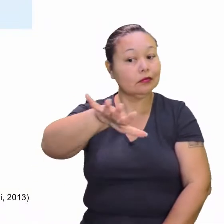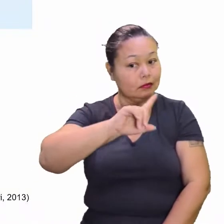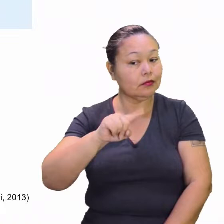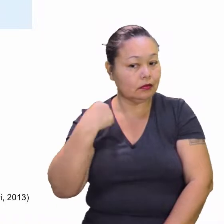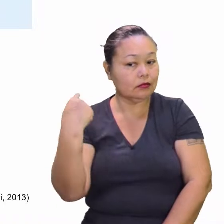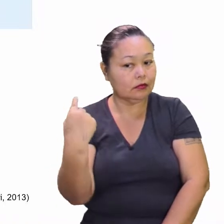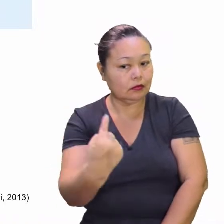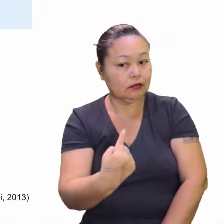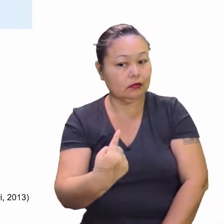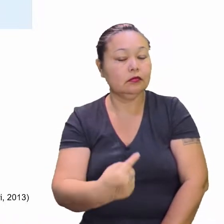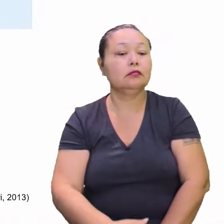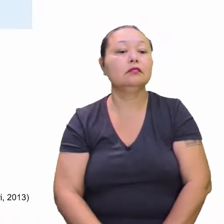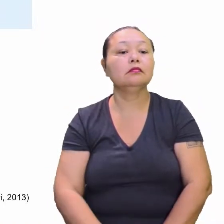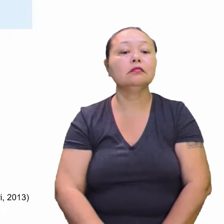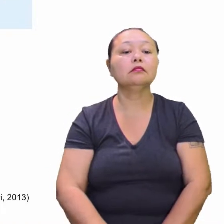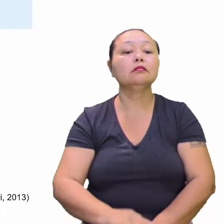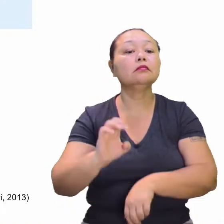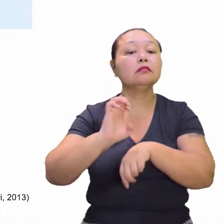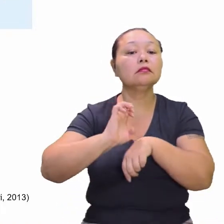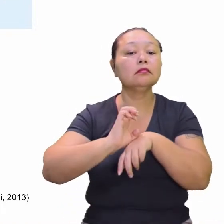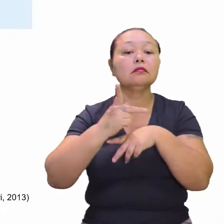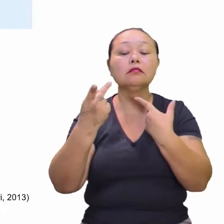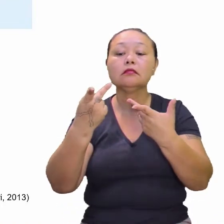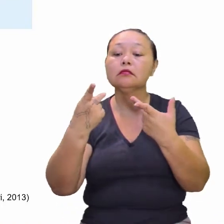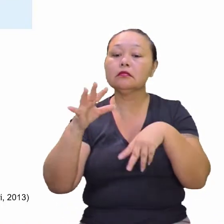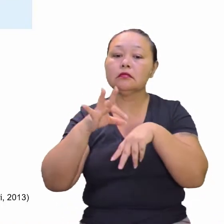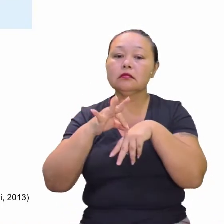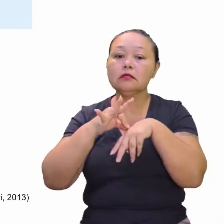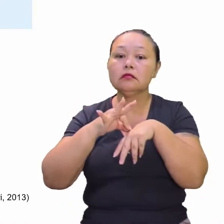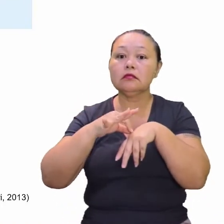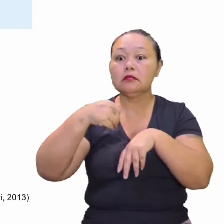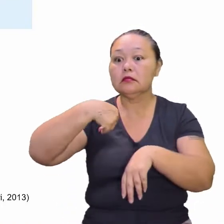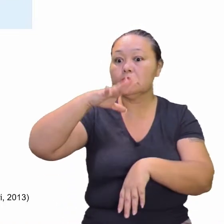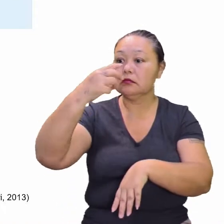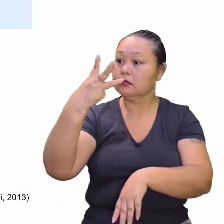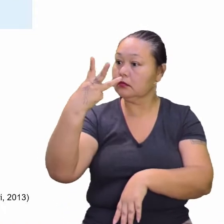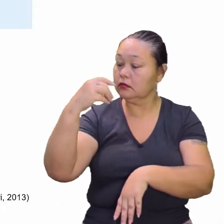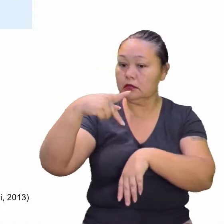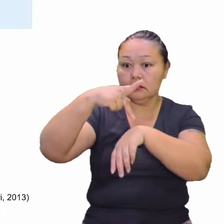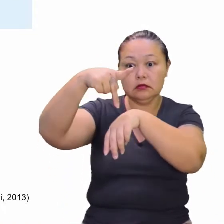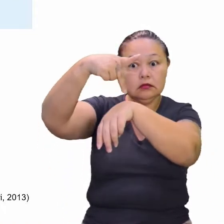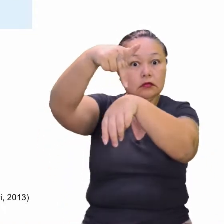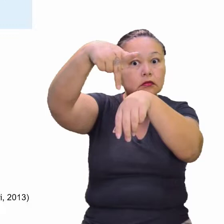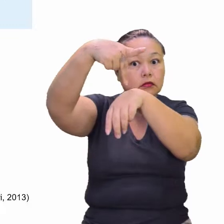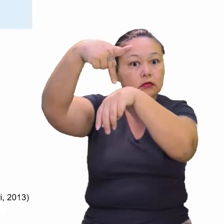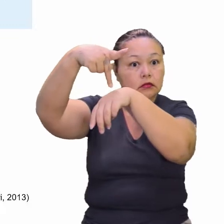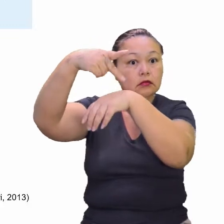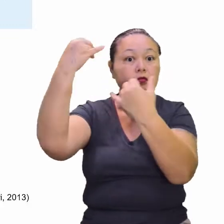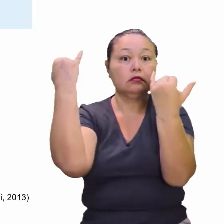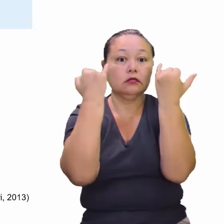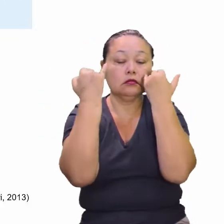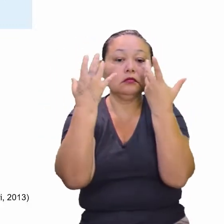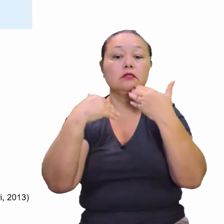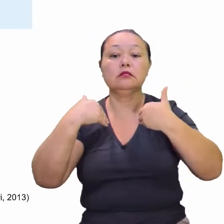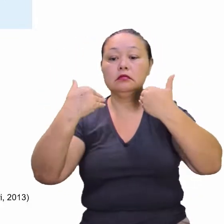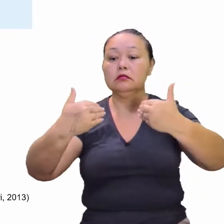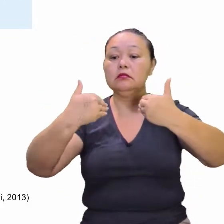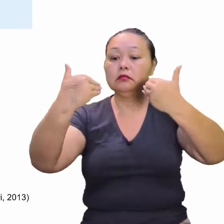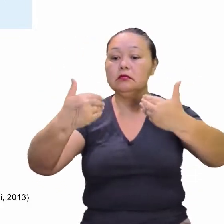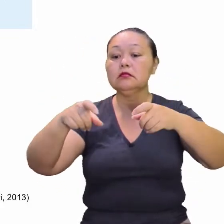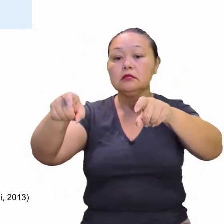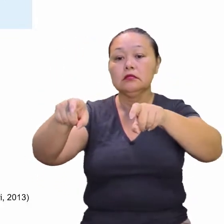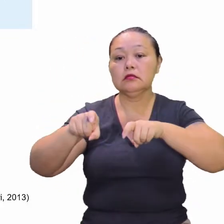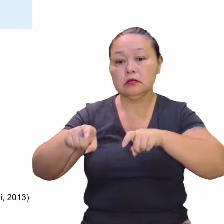região. O estado exporta carne para mais de 30 países. Essa informação é do Ministério da